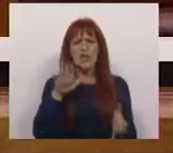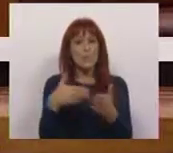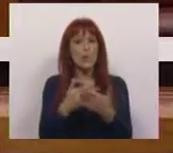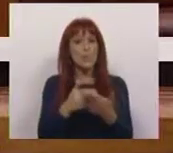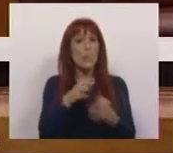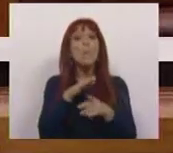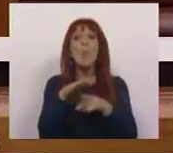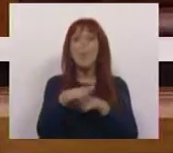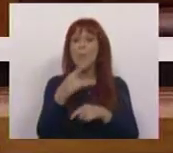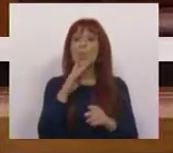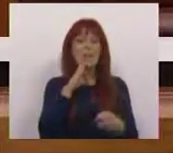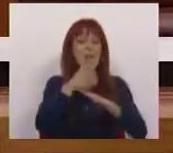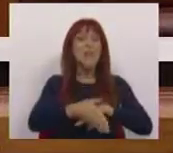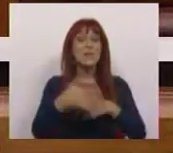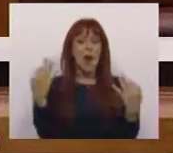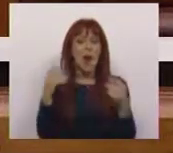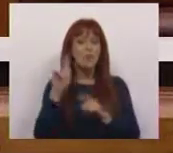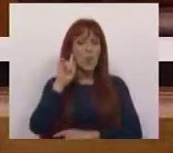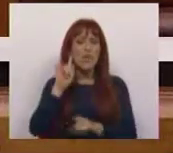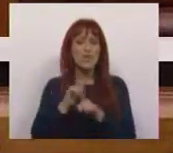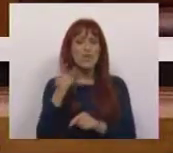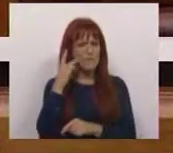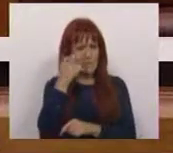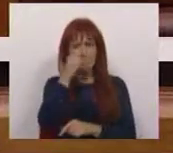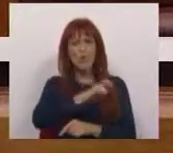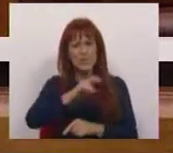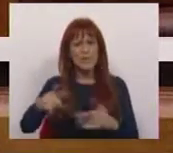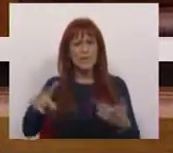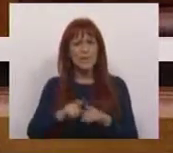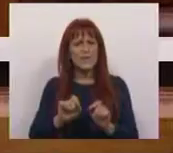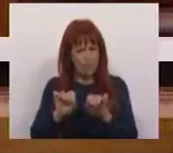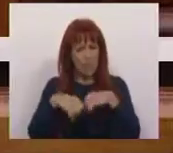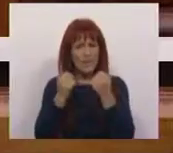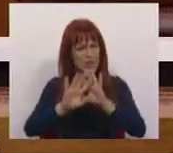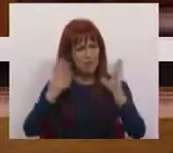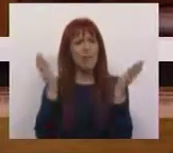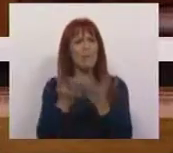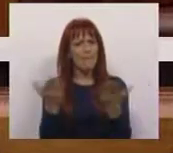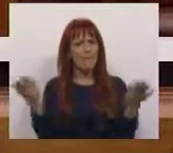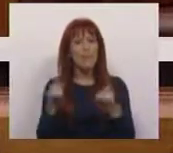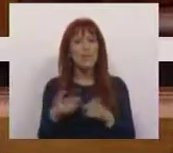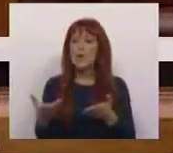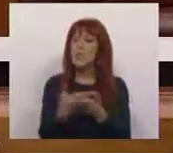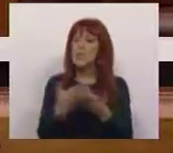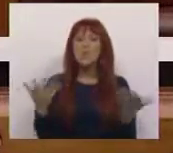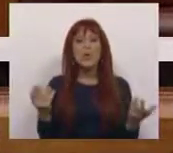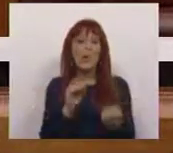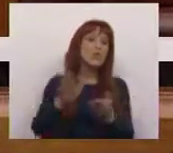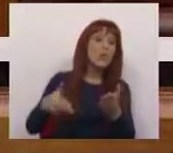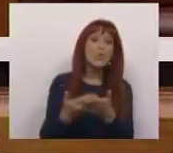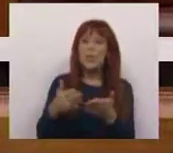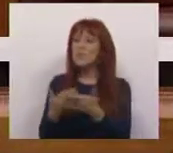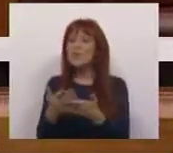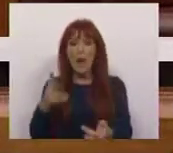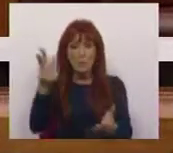com implicações muito diretas na qualidade de vida das pessoas e da sociedade em geral. Negociámos, propusemos